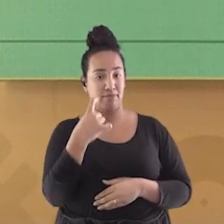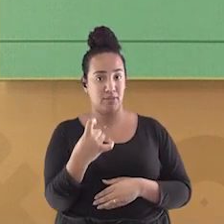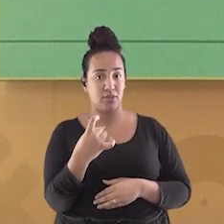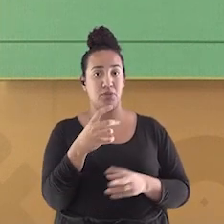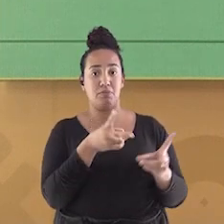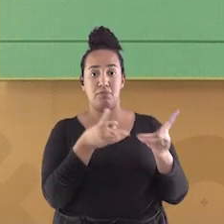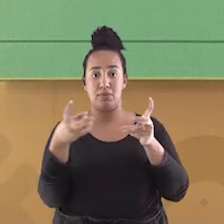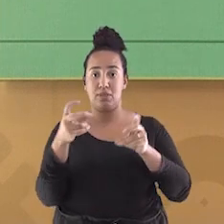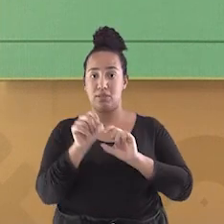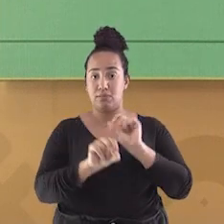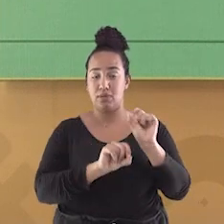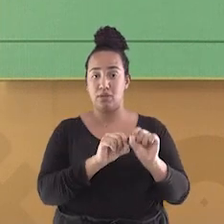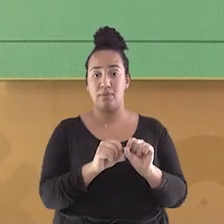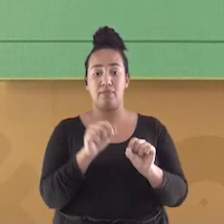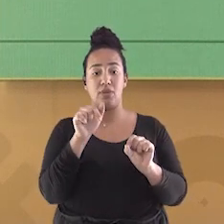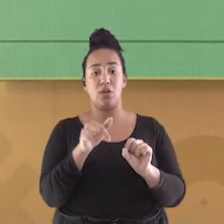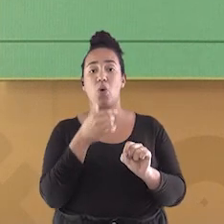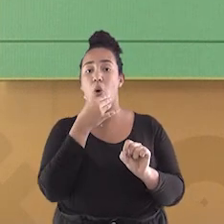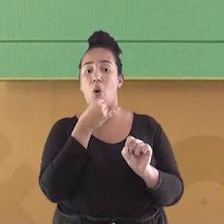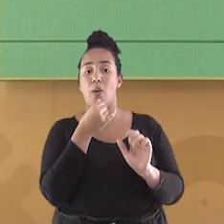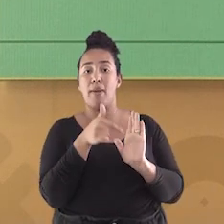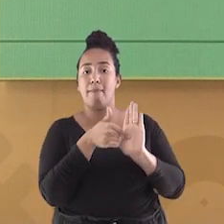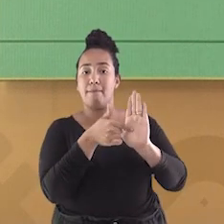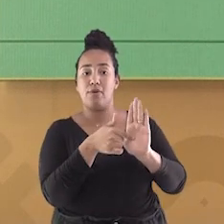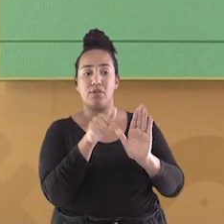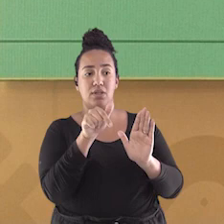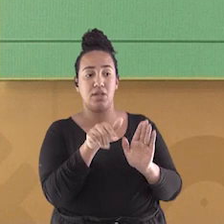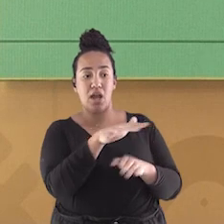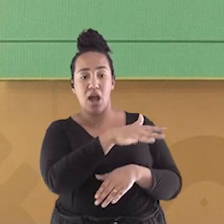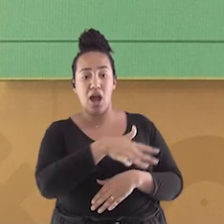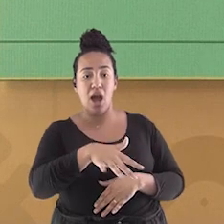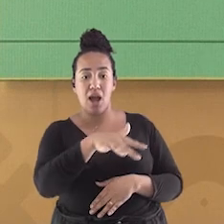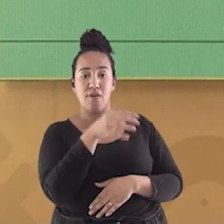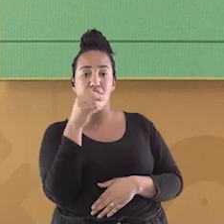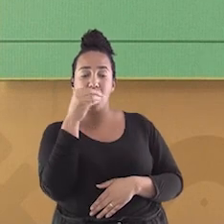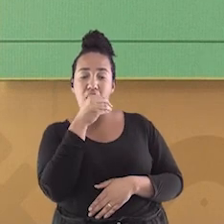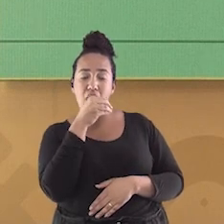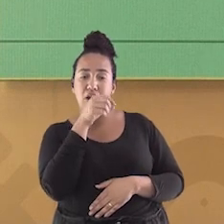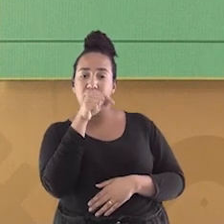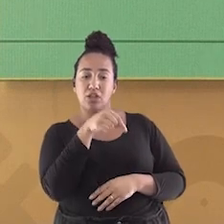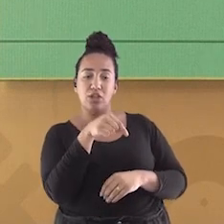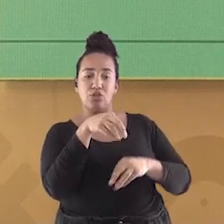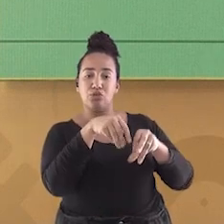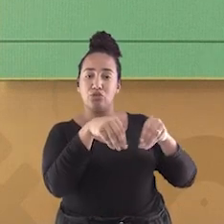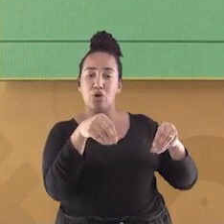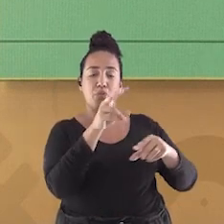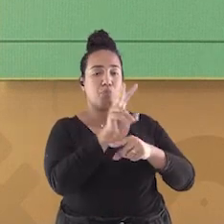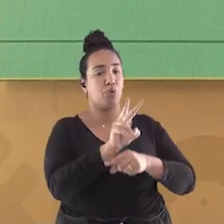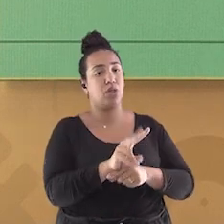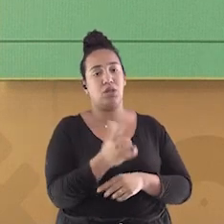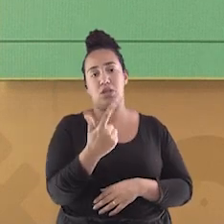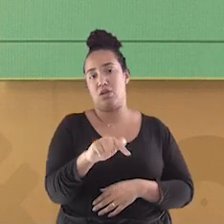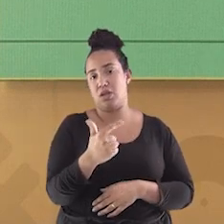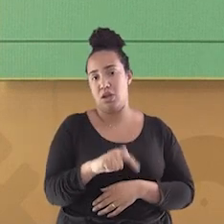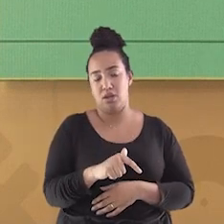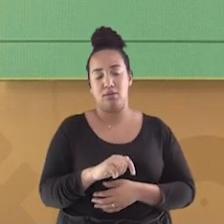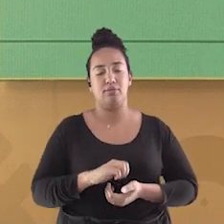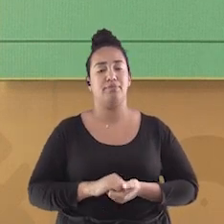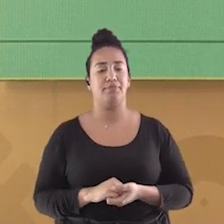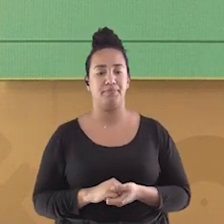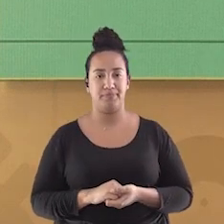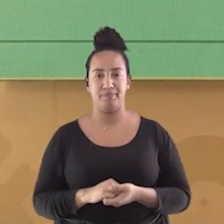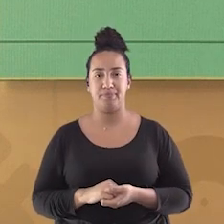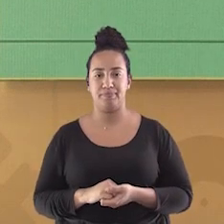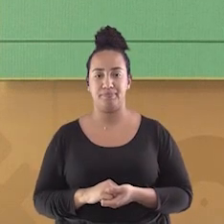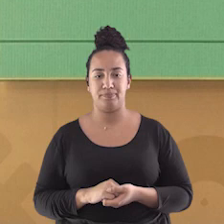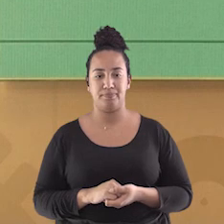mostra exatamente os pontos frágeis do terreno, ou seja, que o solo está desprotegido e vulnerável.